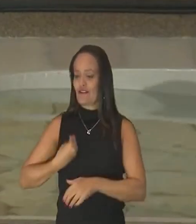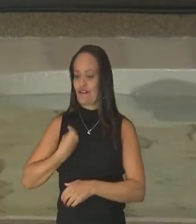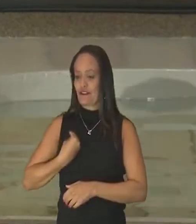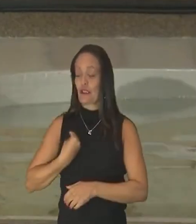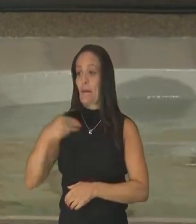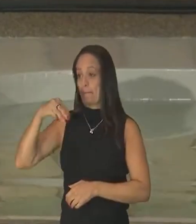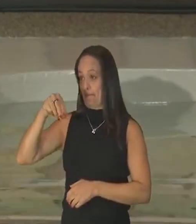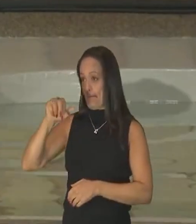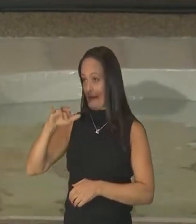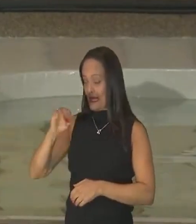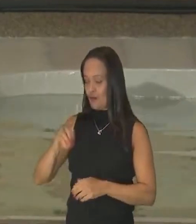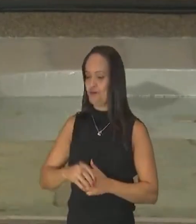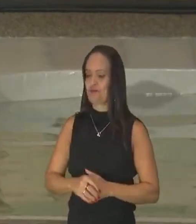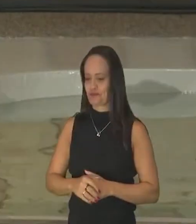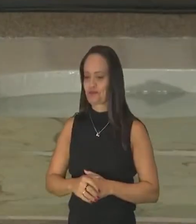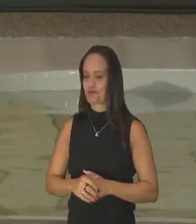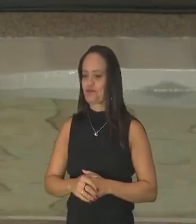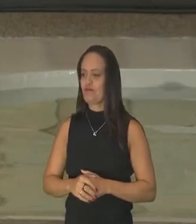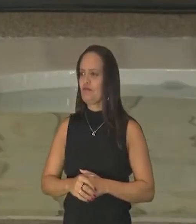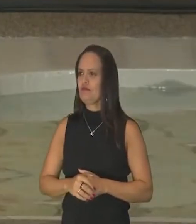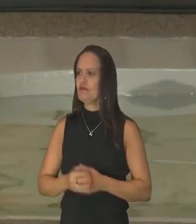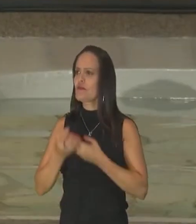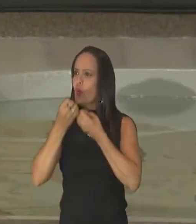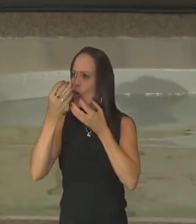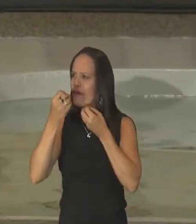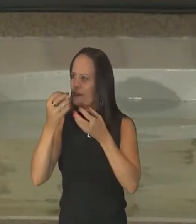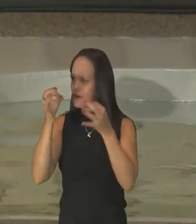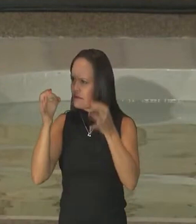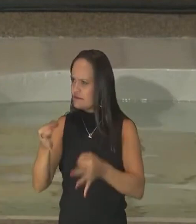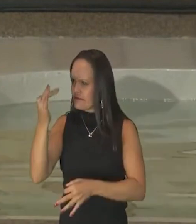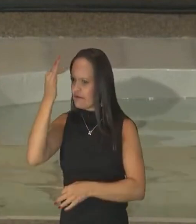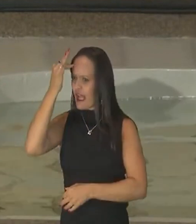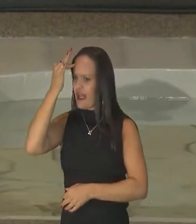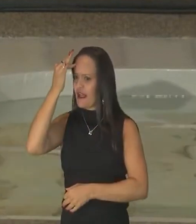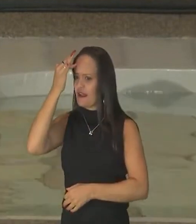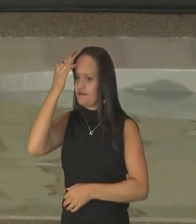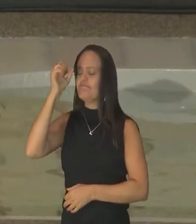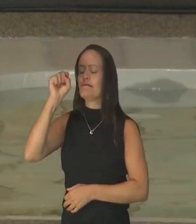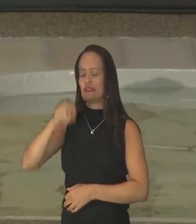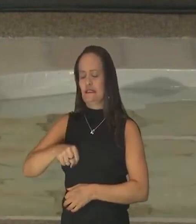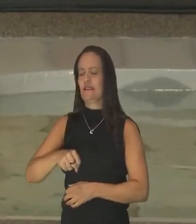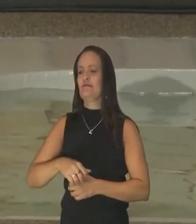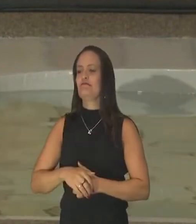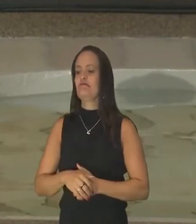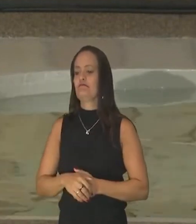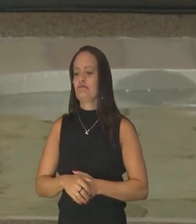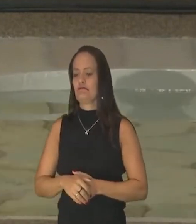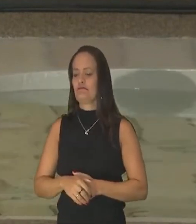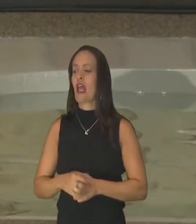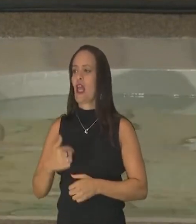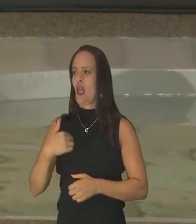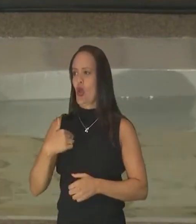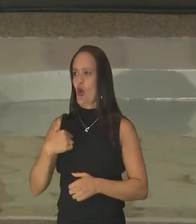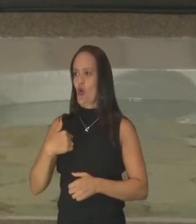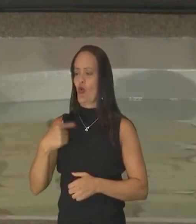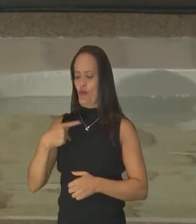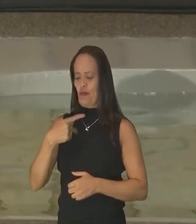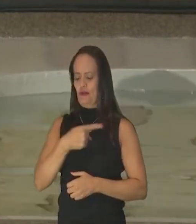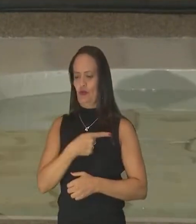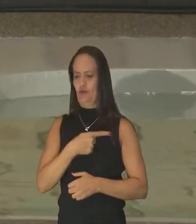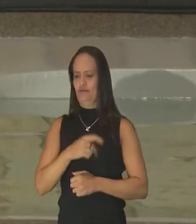Mário, você confirma a sua pública profissão de fé? Sim, confirmo. Como ministro do